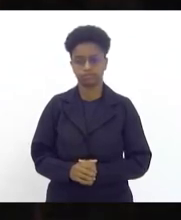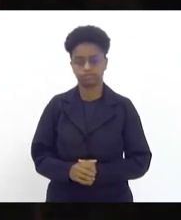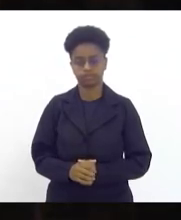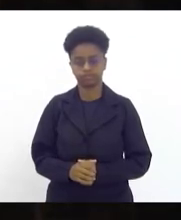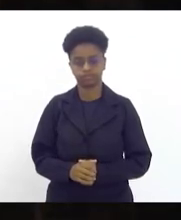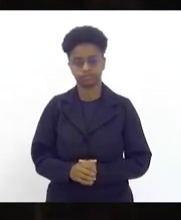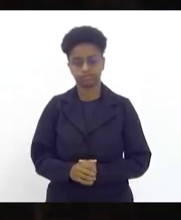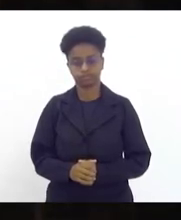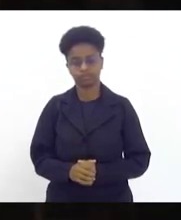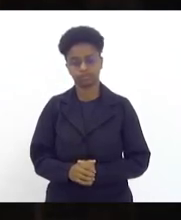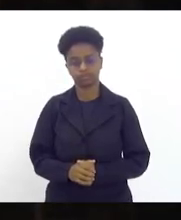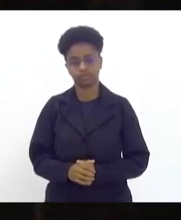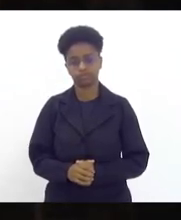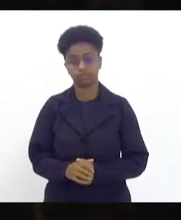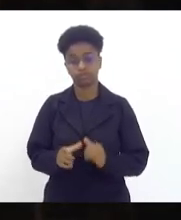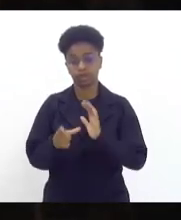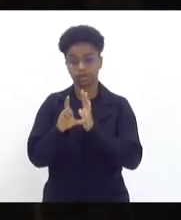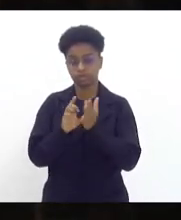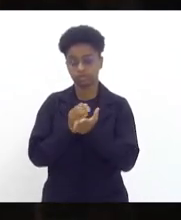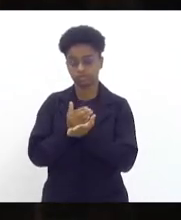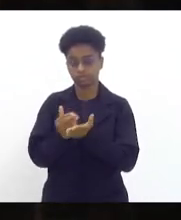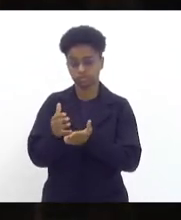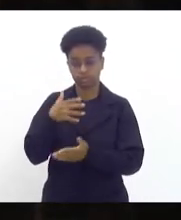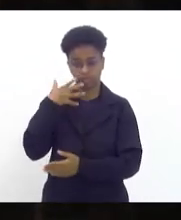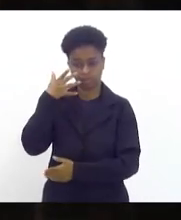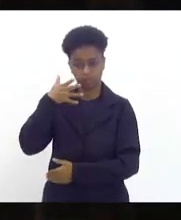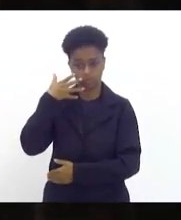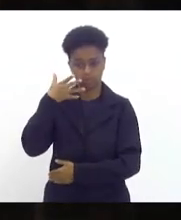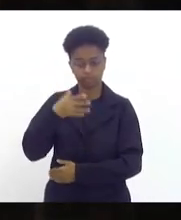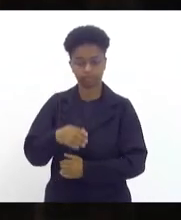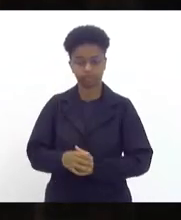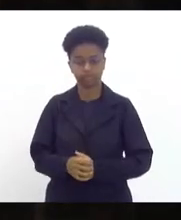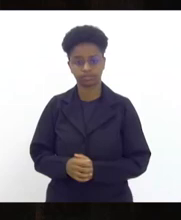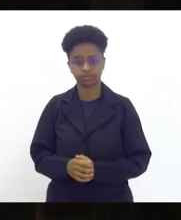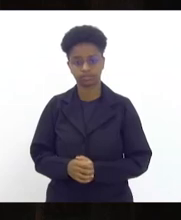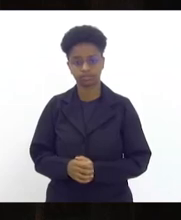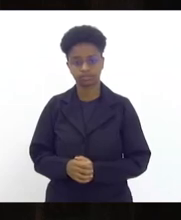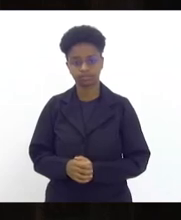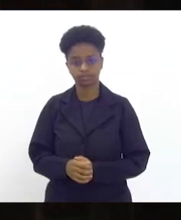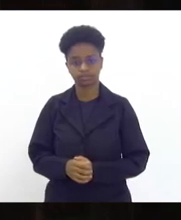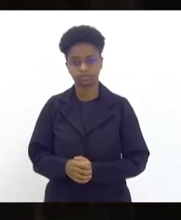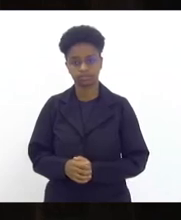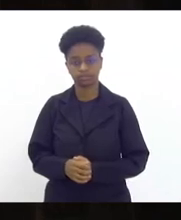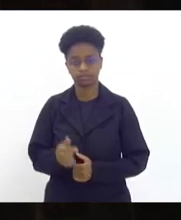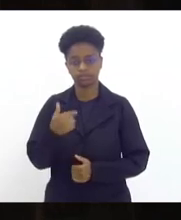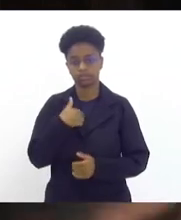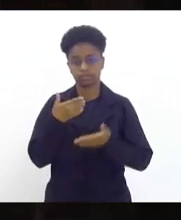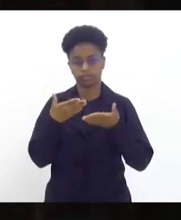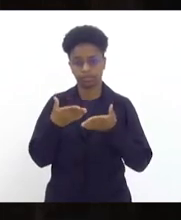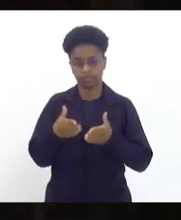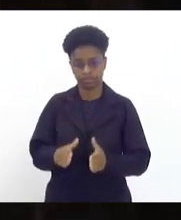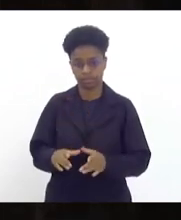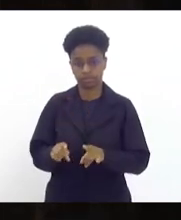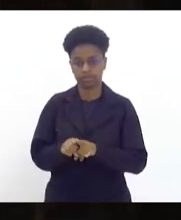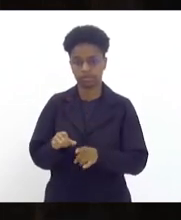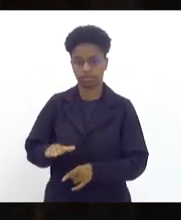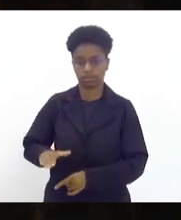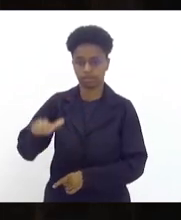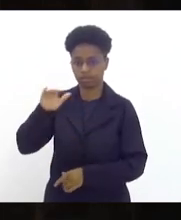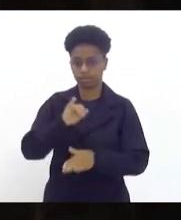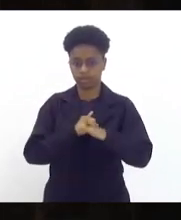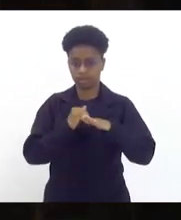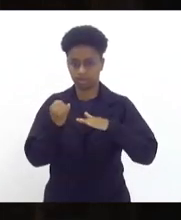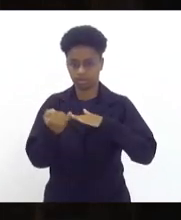queria antes de começar aqui sou nascido e criado na Ilha do Governador